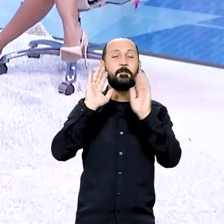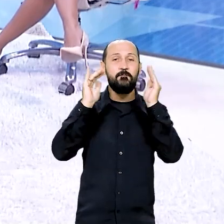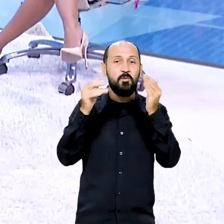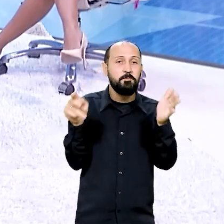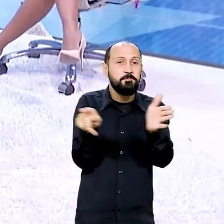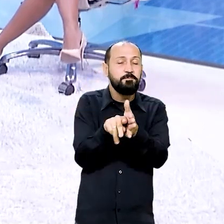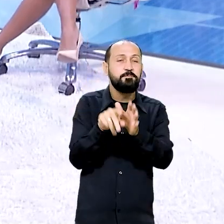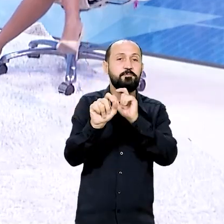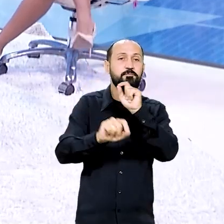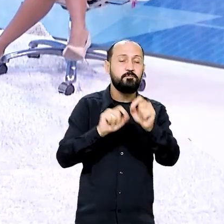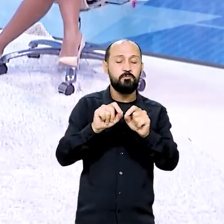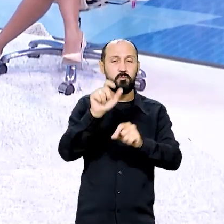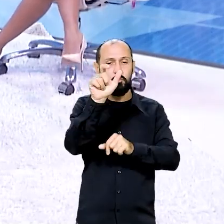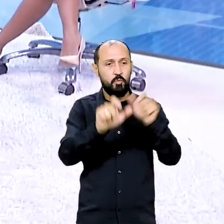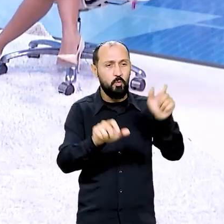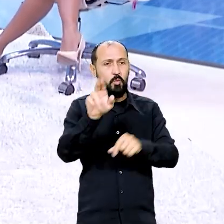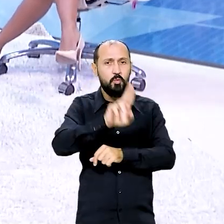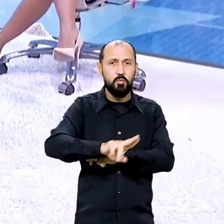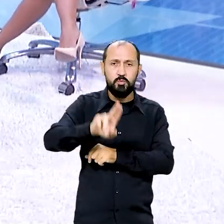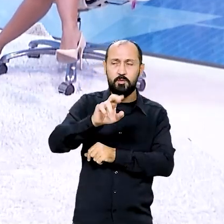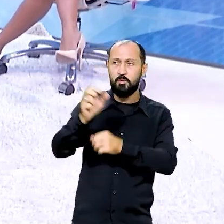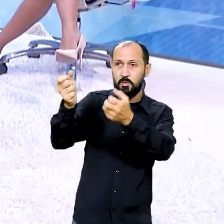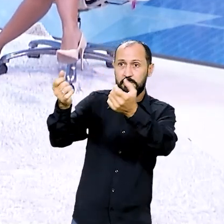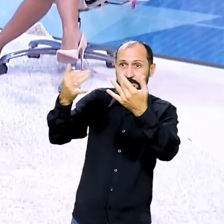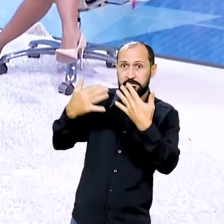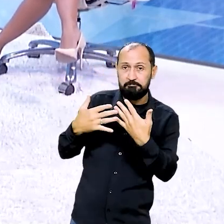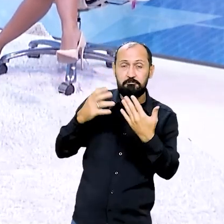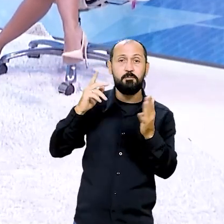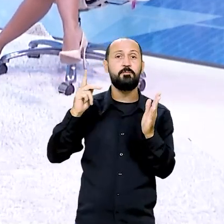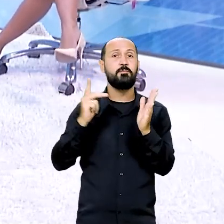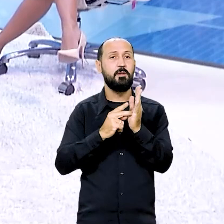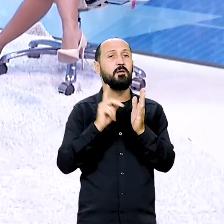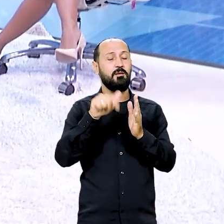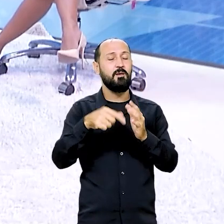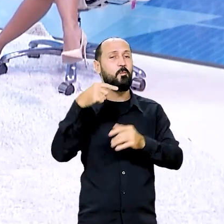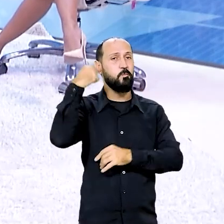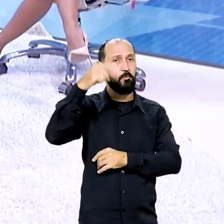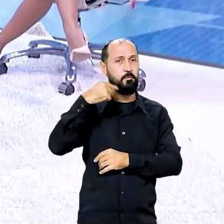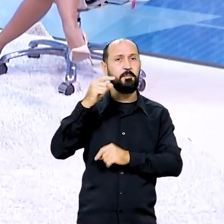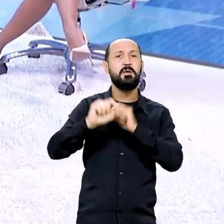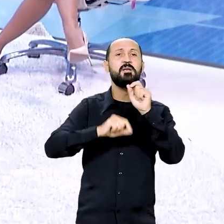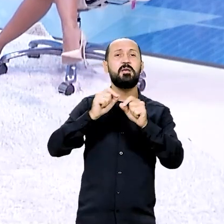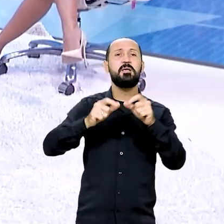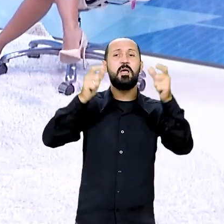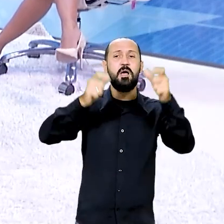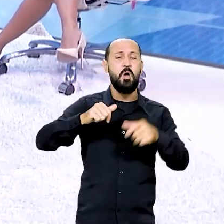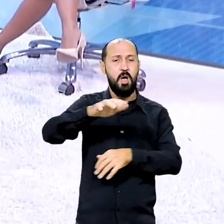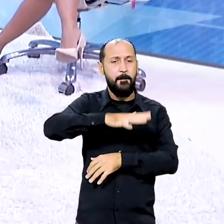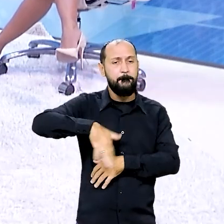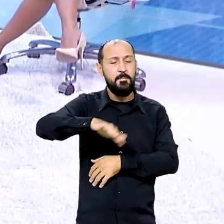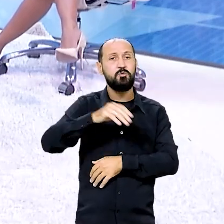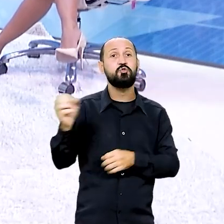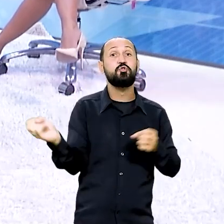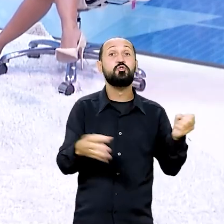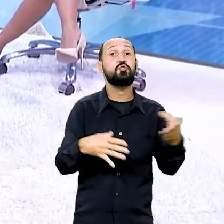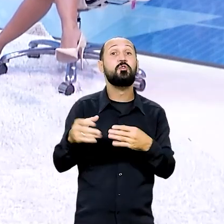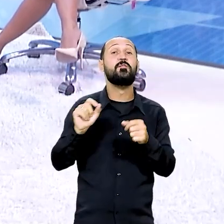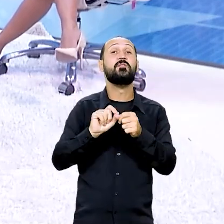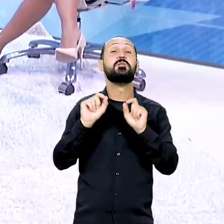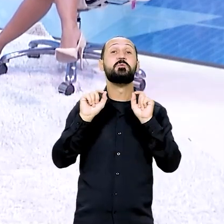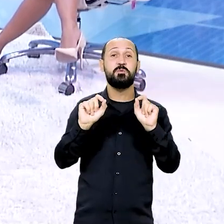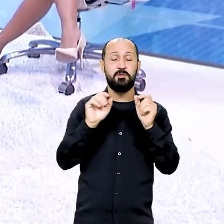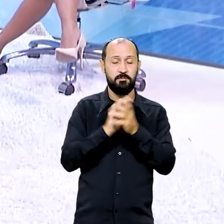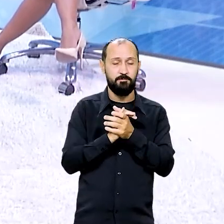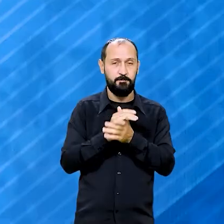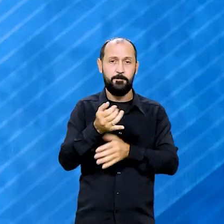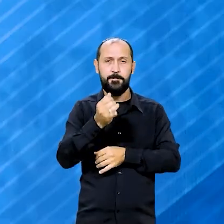né? Ele está focado no seu usuário, que no caso, como você disse muito bem, é o advogado. Mas o que um ambiente de